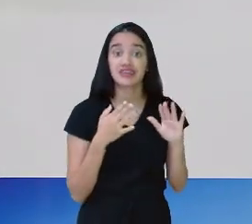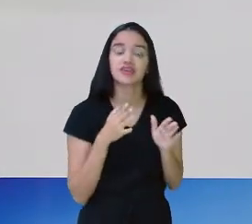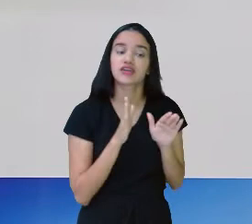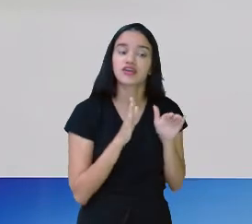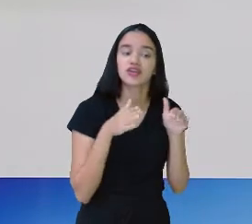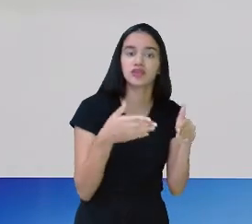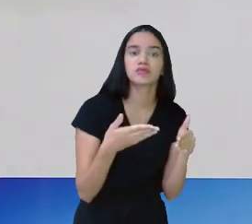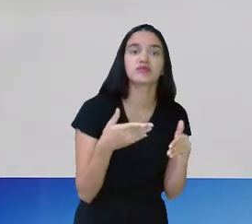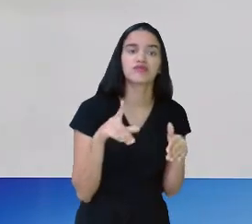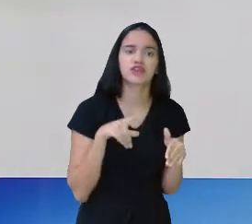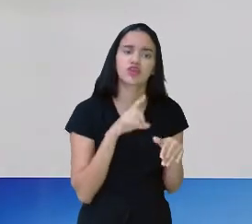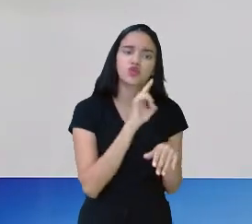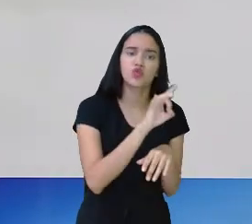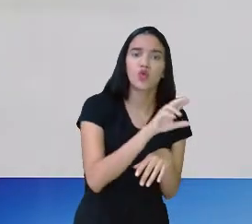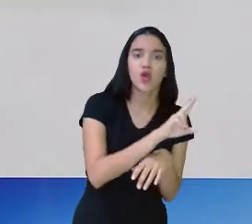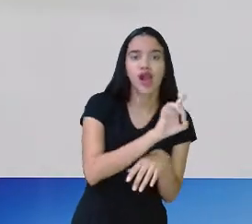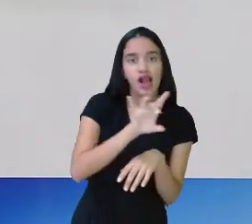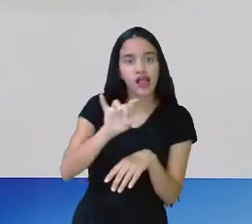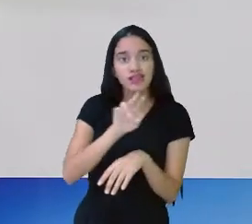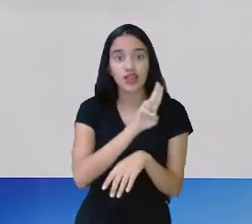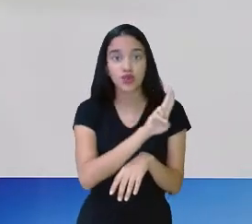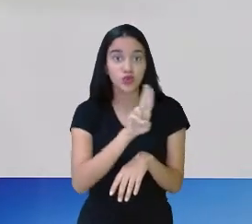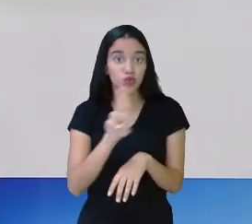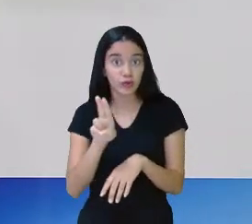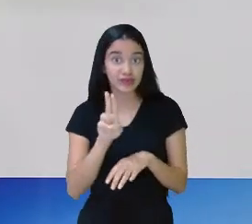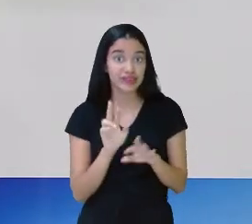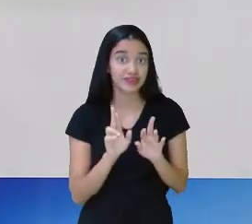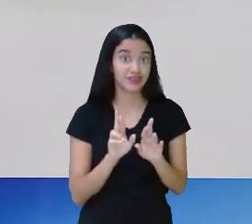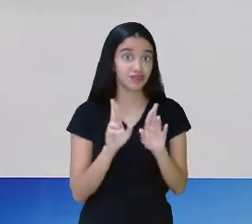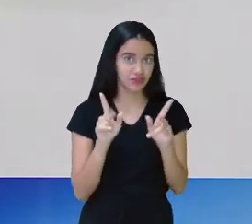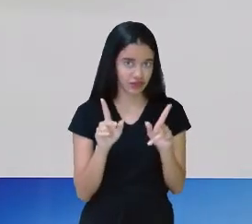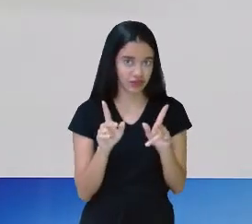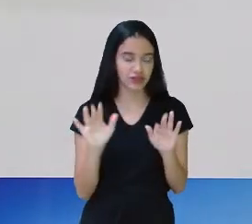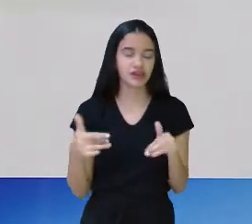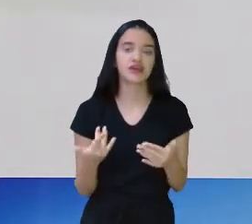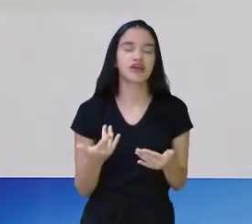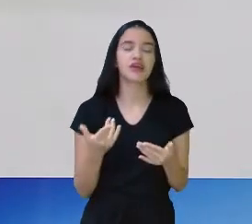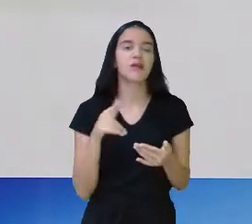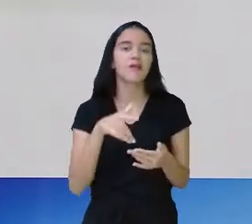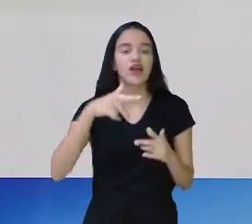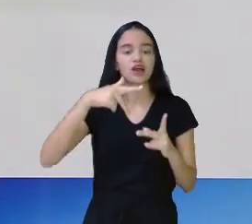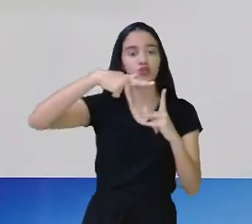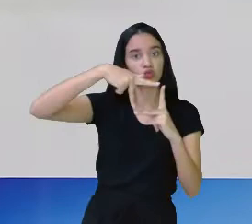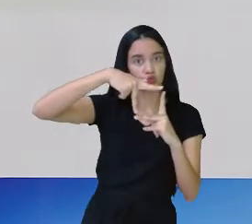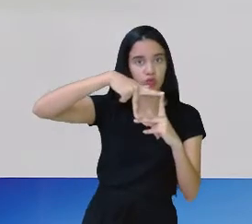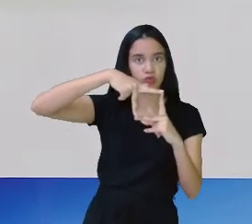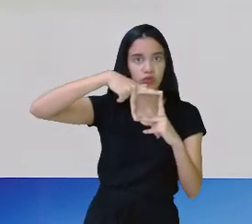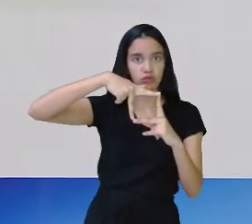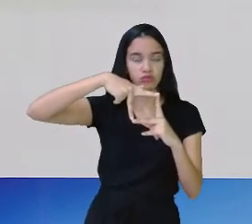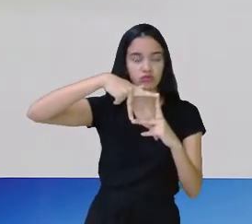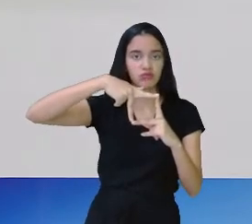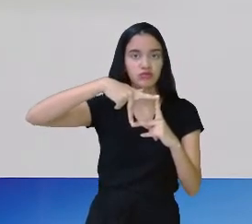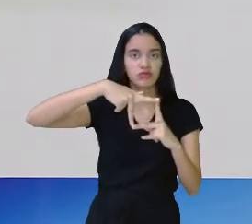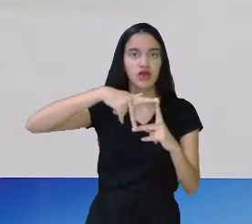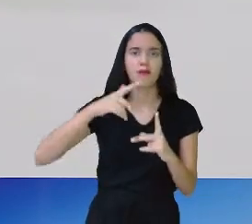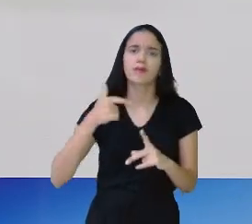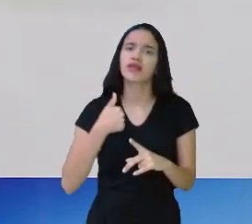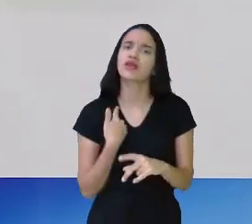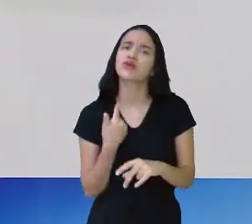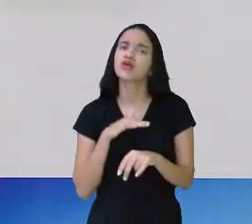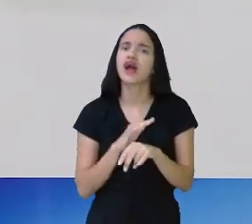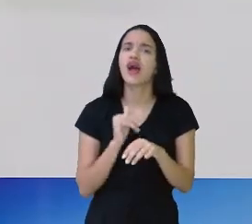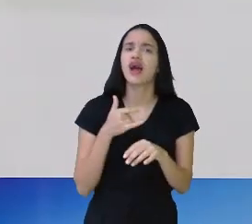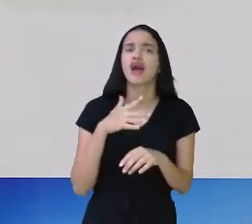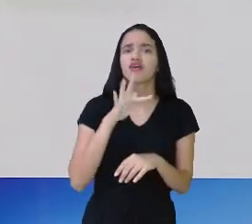nome diferente da outra por causa dessas características. No caso do quadrado, para eu chamar